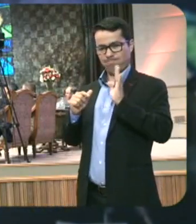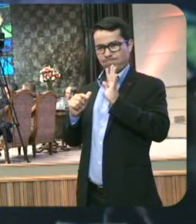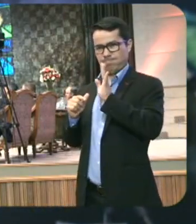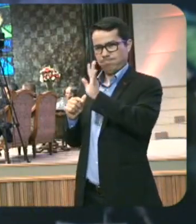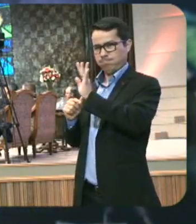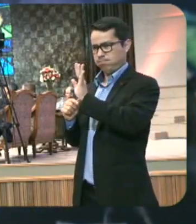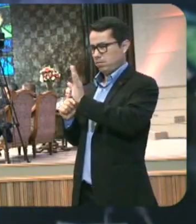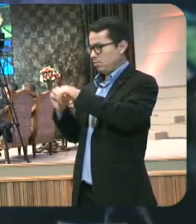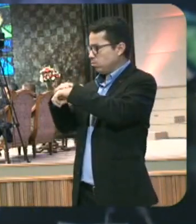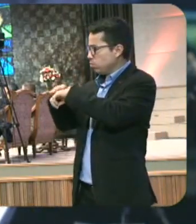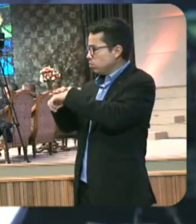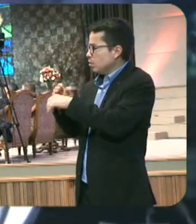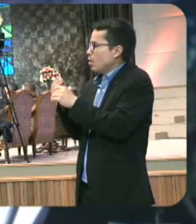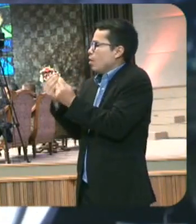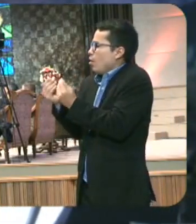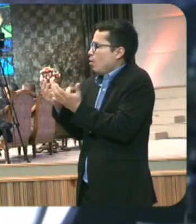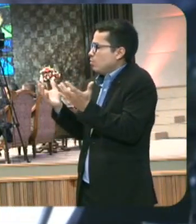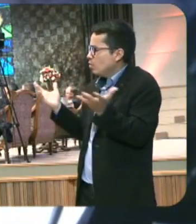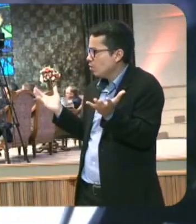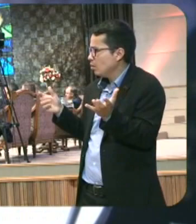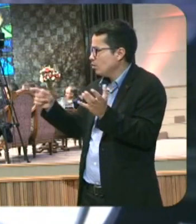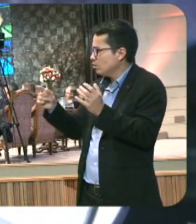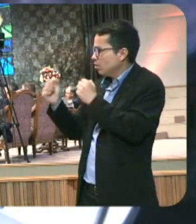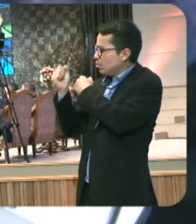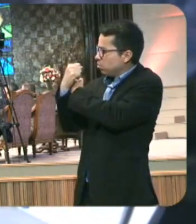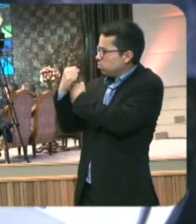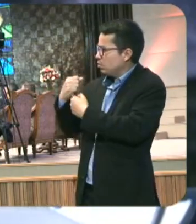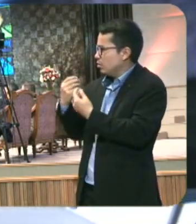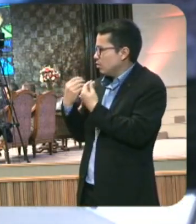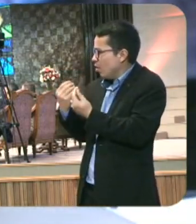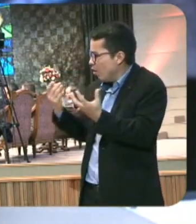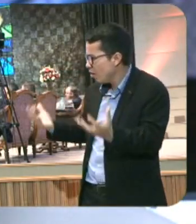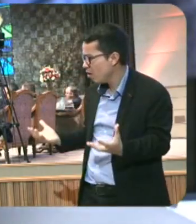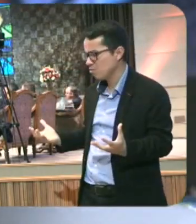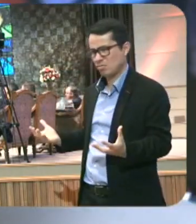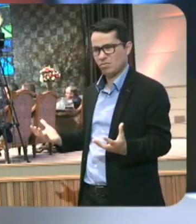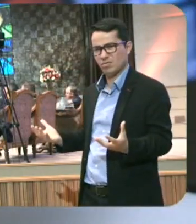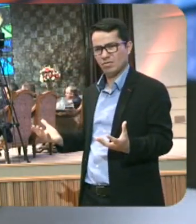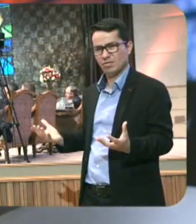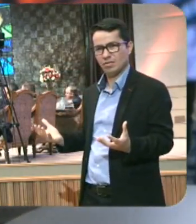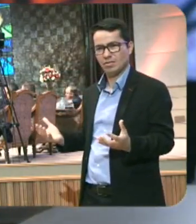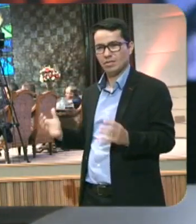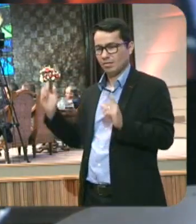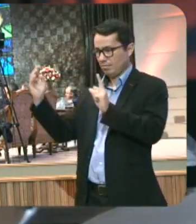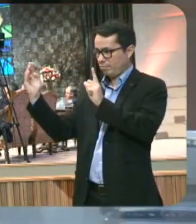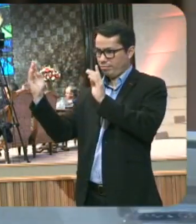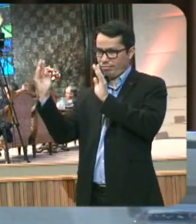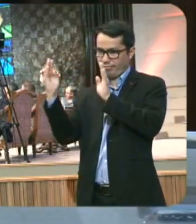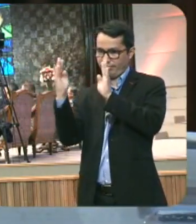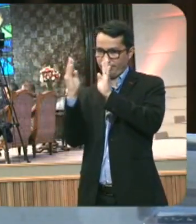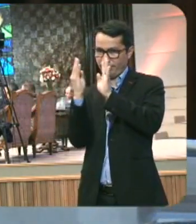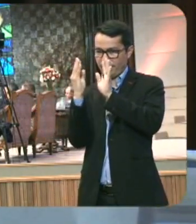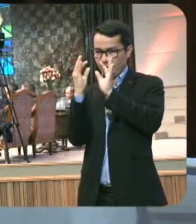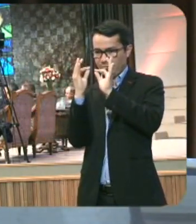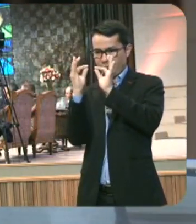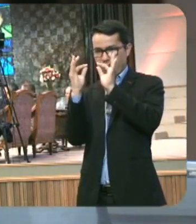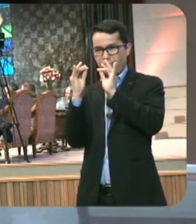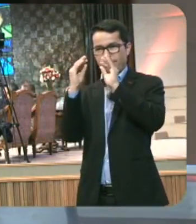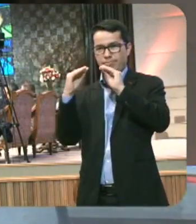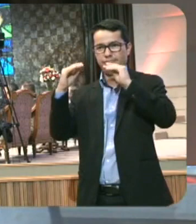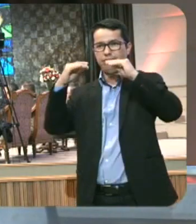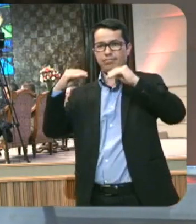gibeonitas para conversar com eles. E é interessante que naquela hora começou a ter